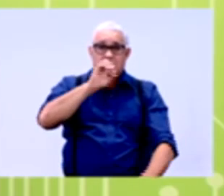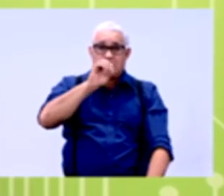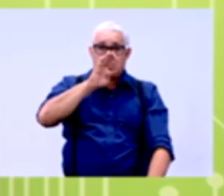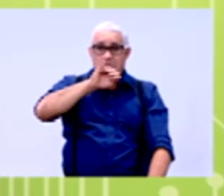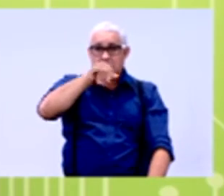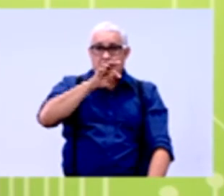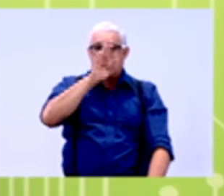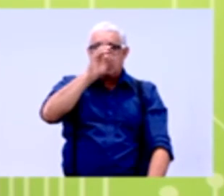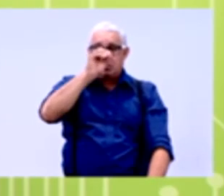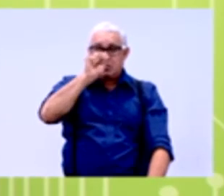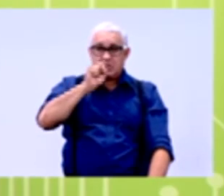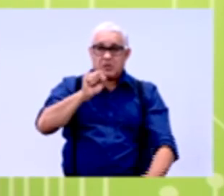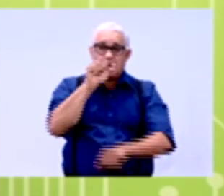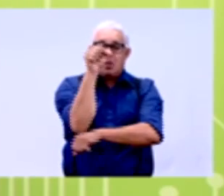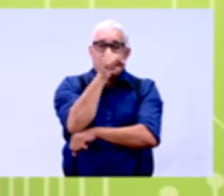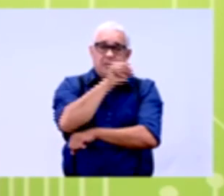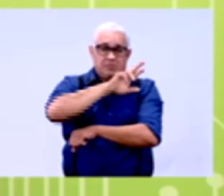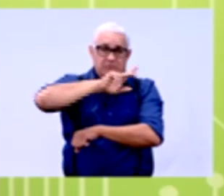veículo